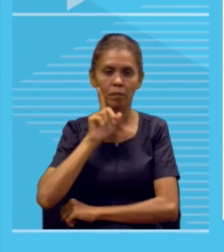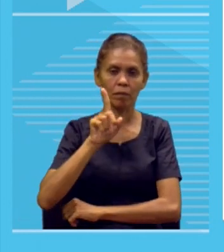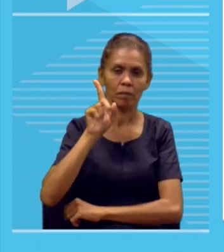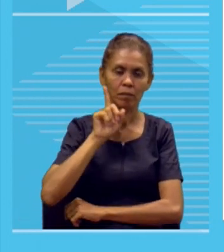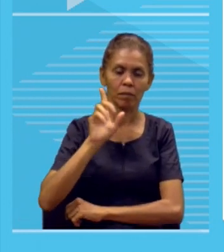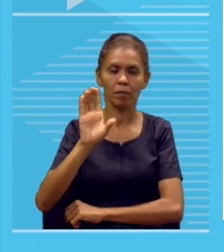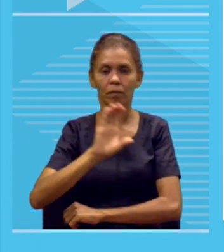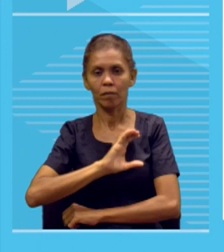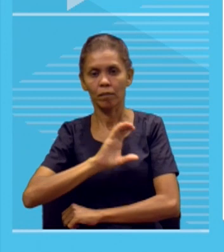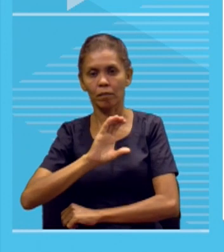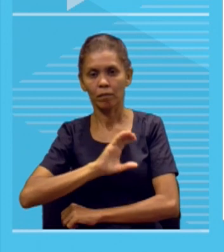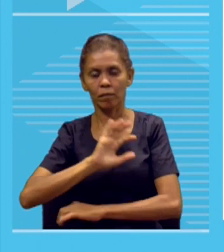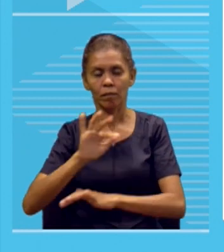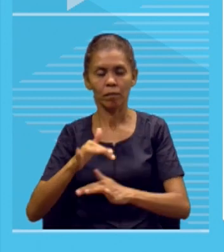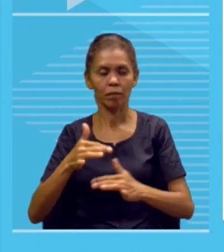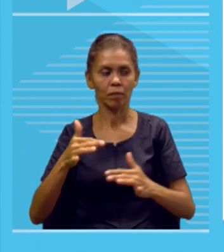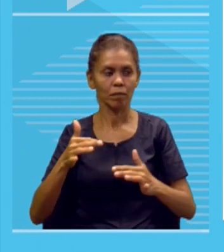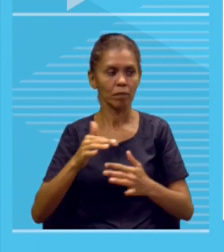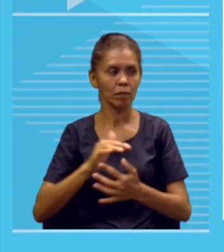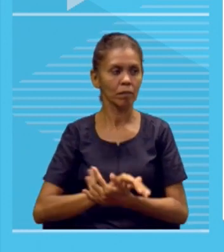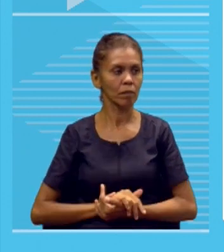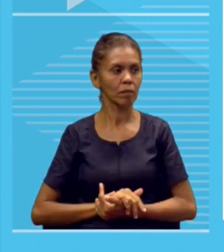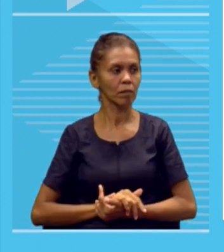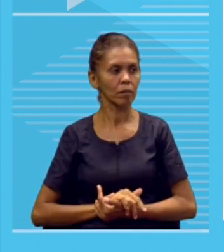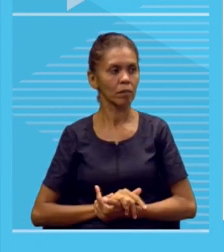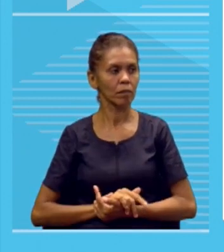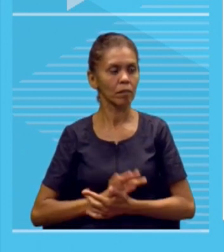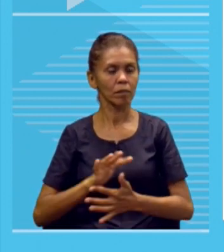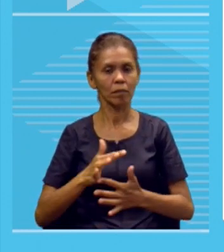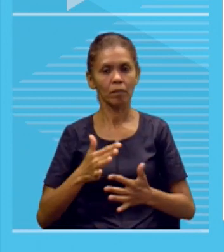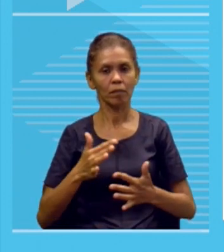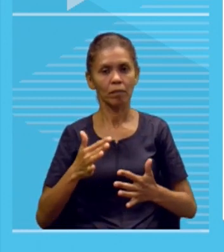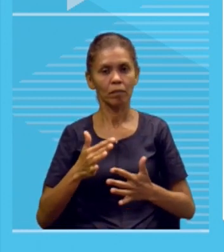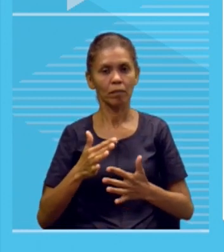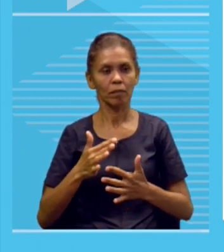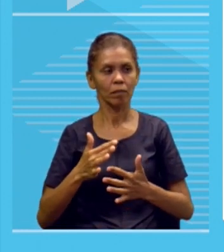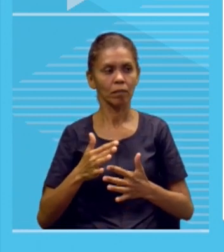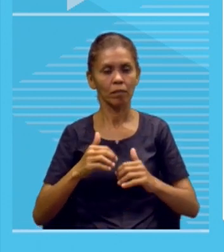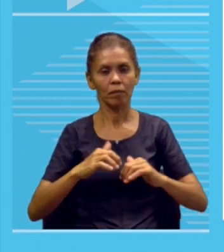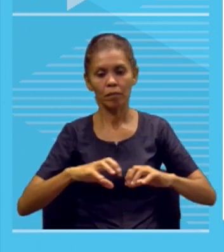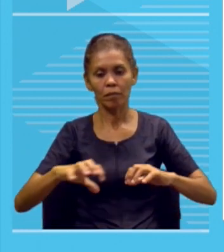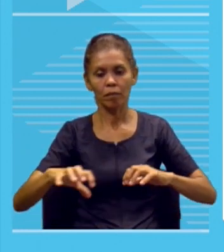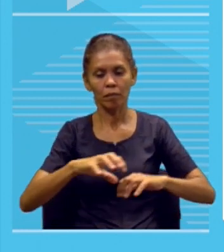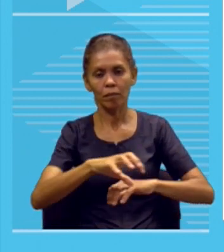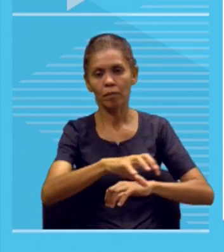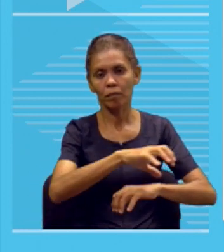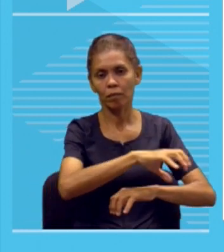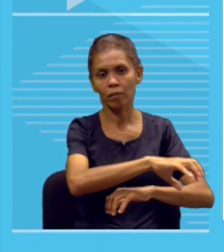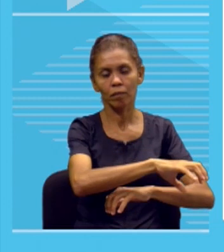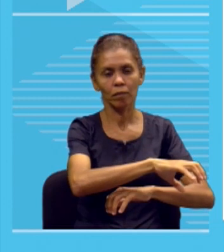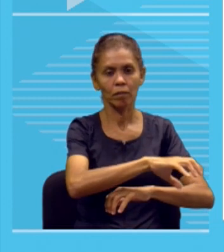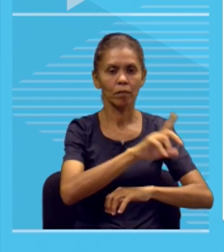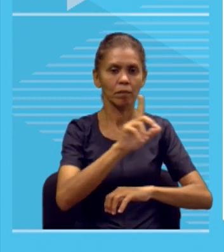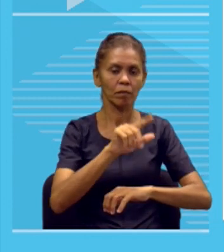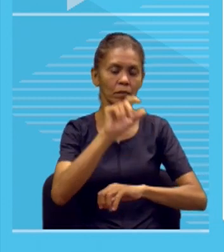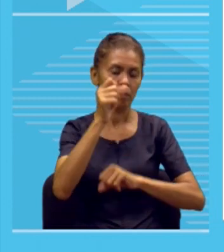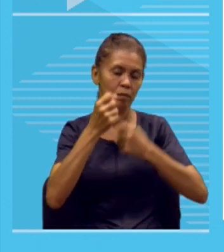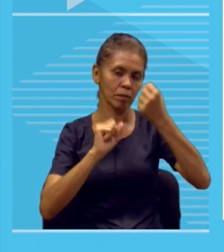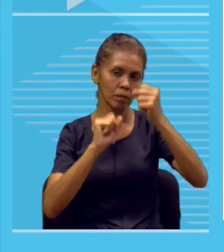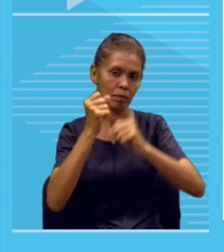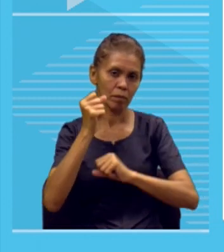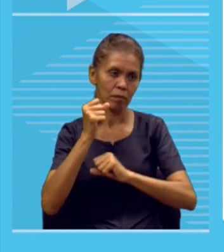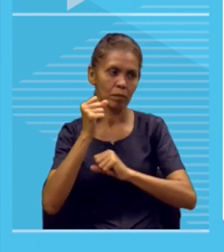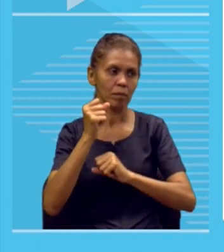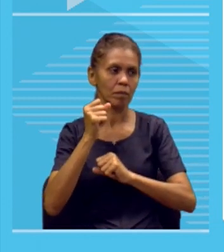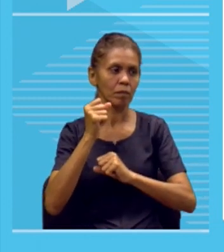a lógica, né? Então, começam a desconcentrar essa industrialização, essas fábricas começam a